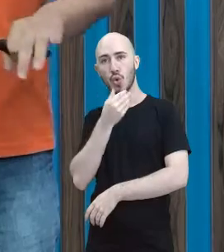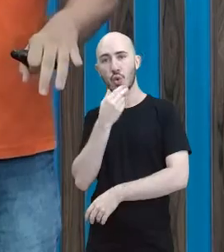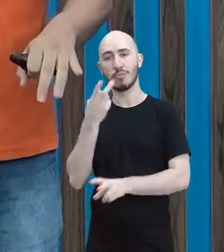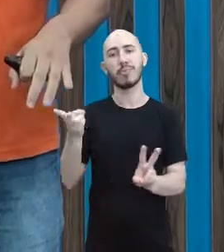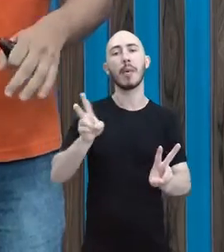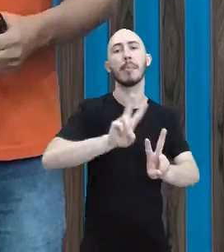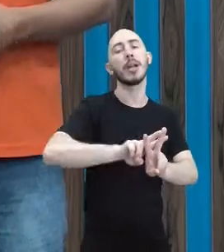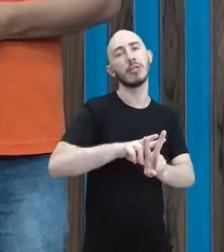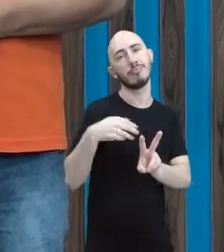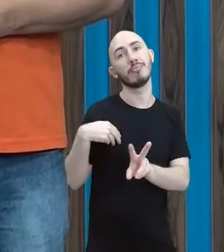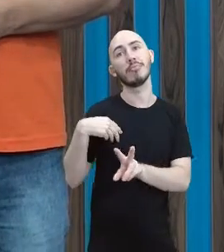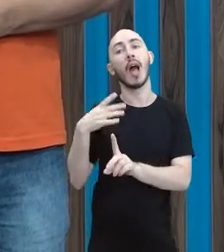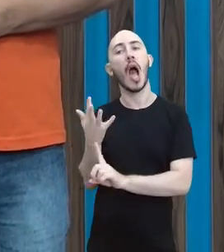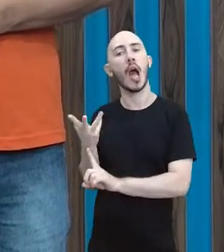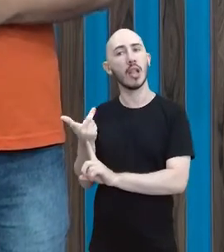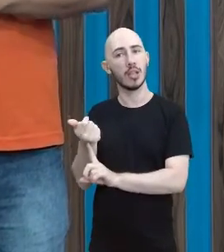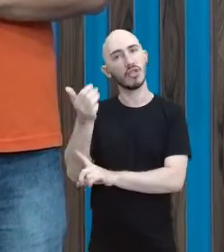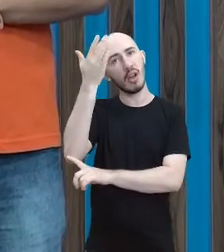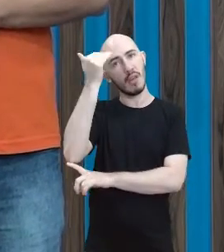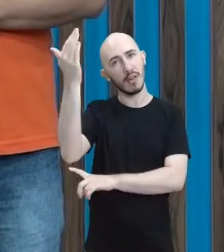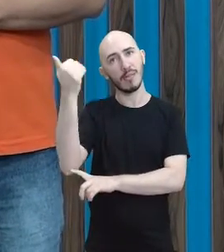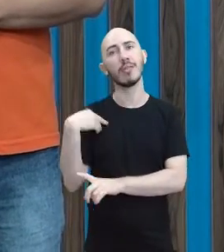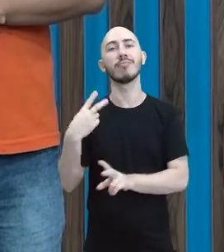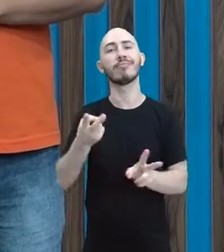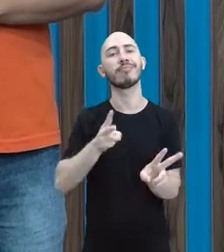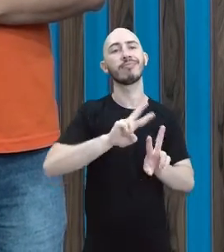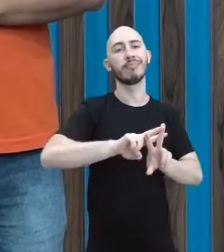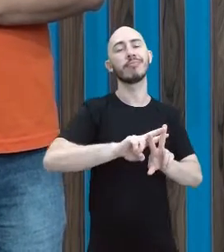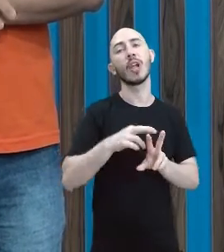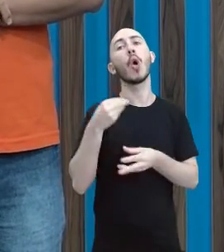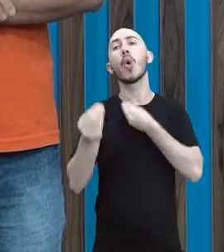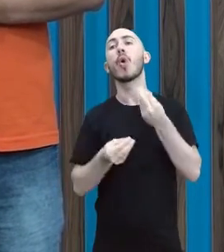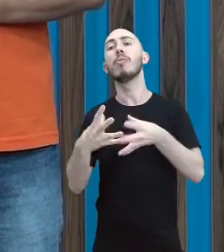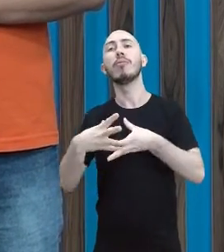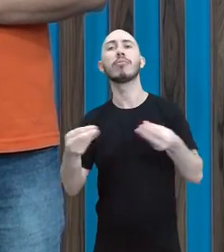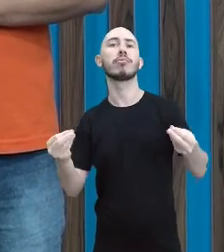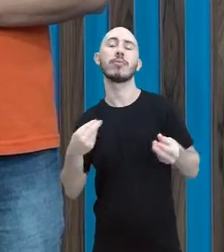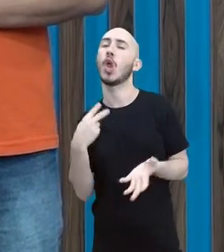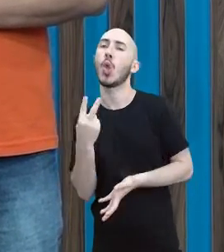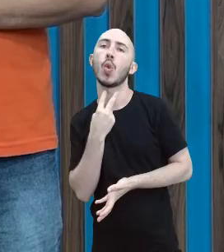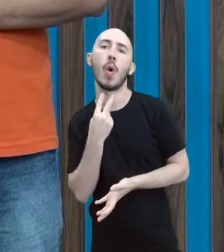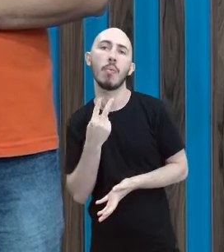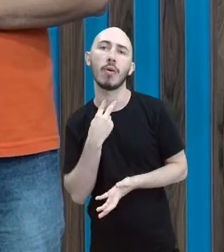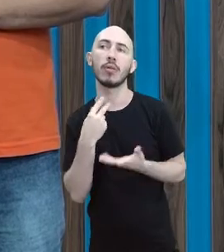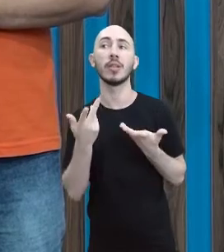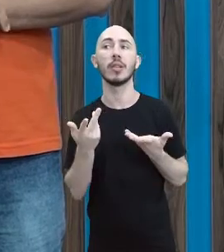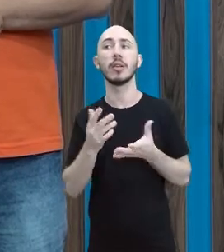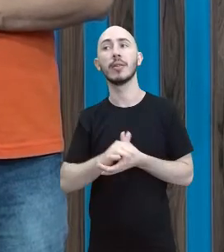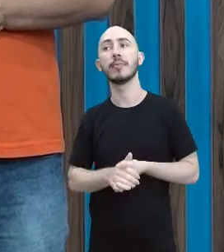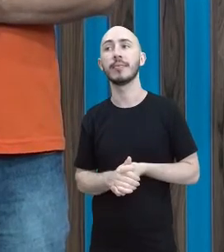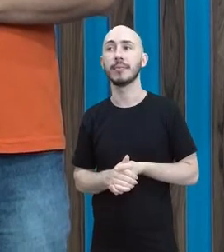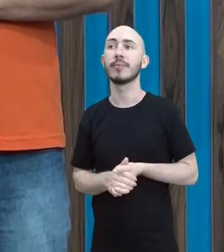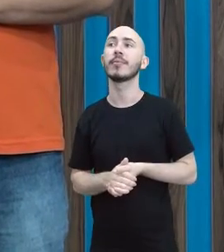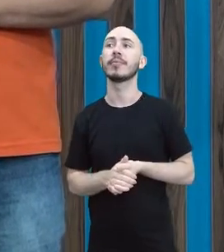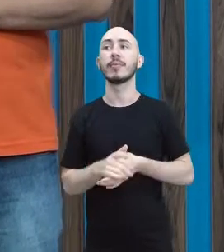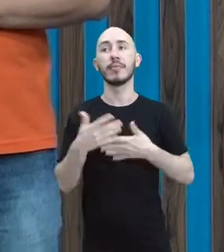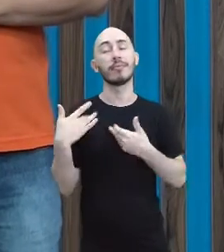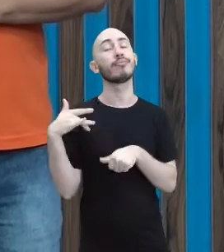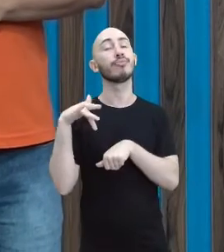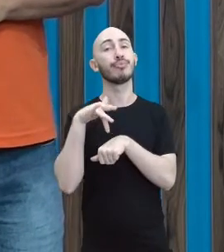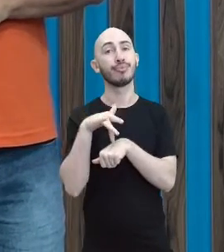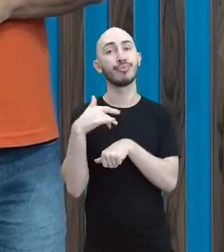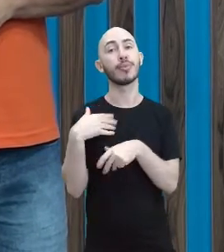dar um sumiço, né? Que é uma coisa que o regime militar acabou se especializando, fazia as pessoas sumirem do mapa, né? A ironia está